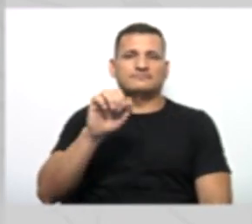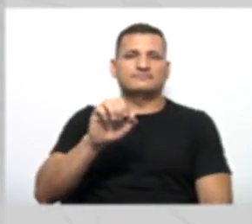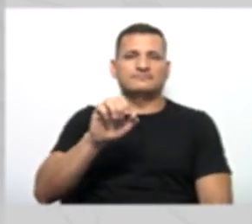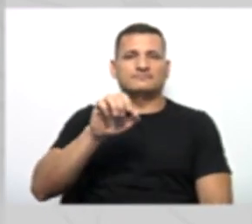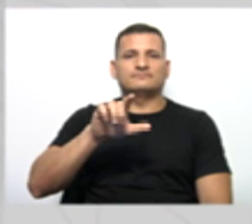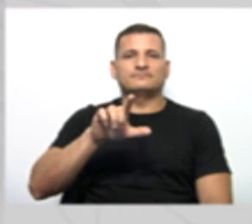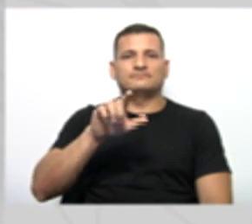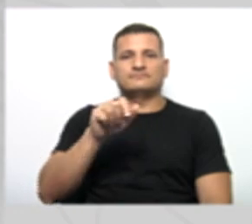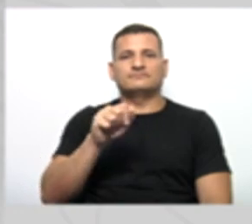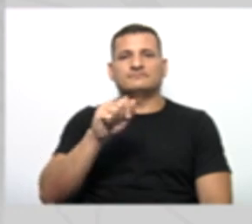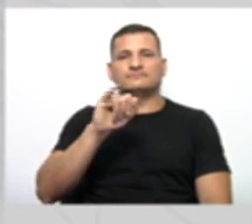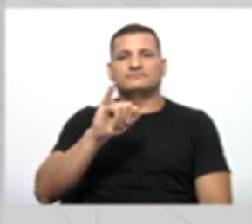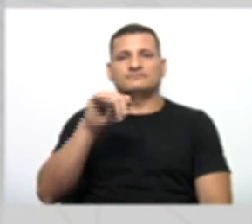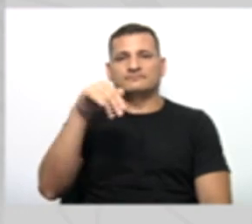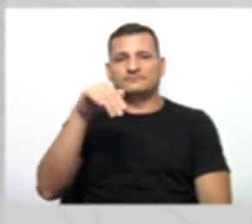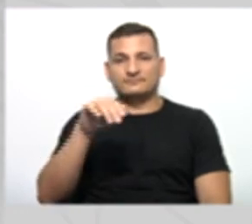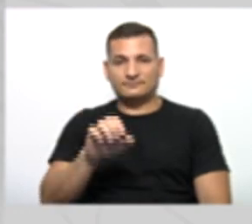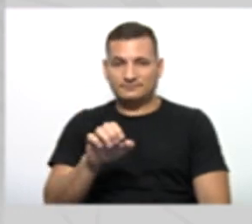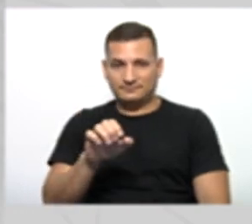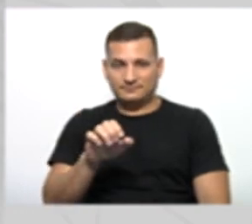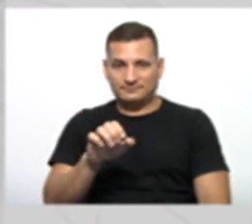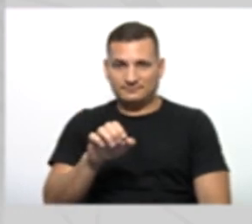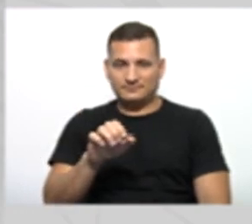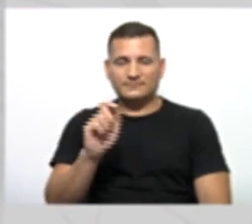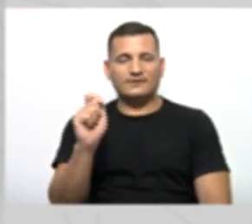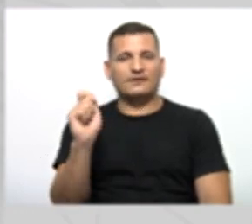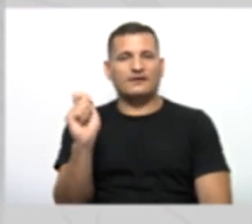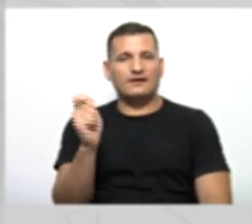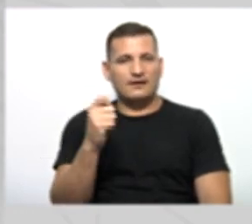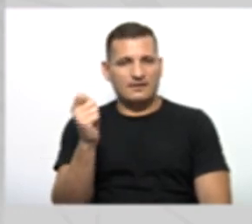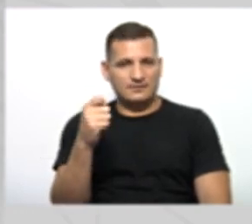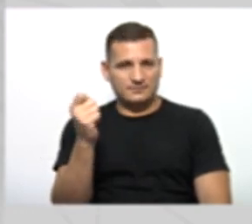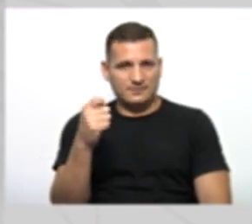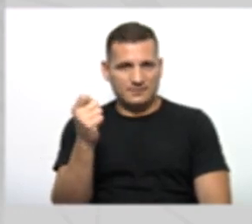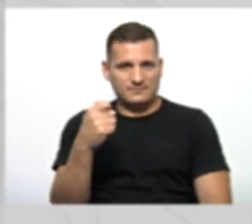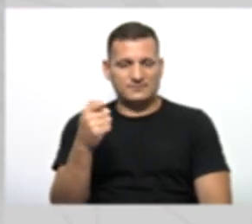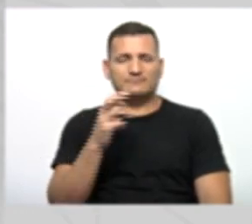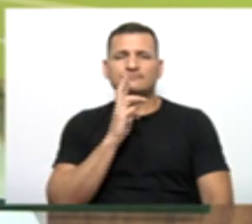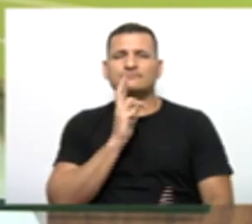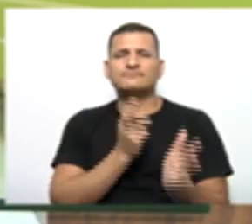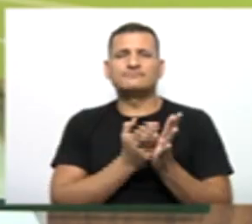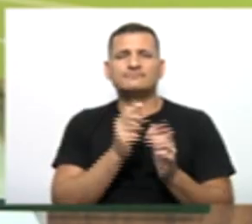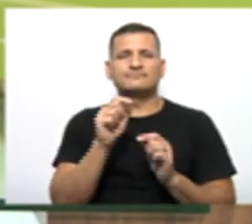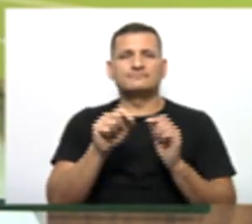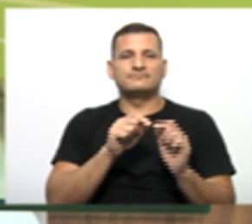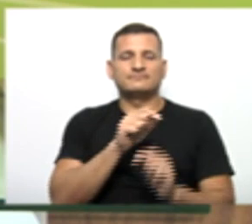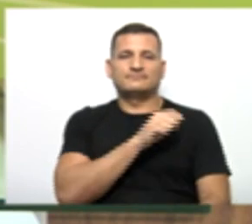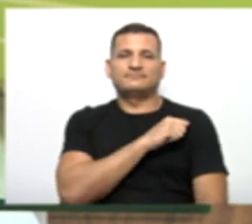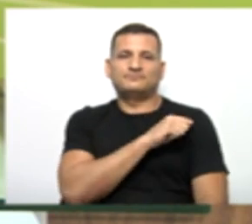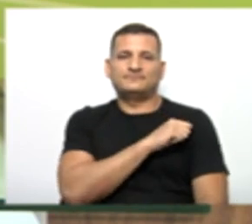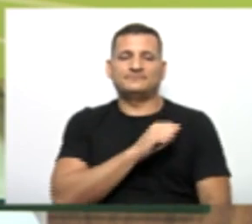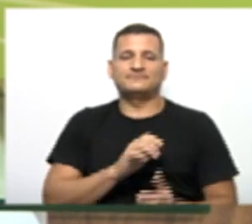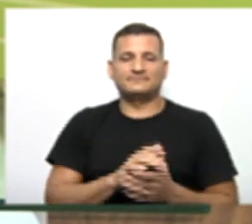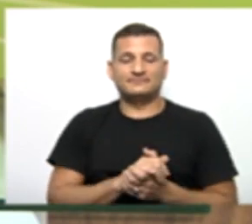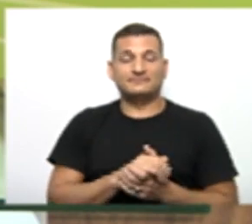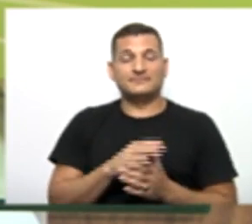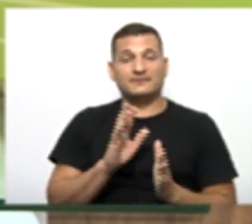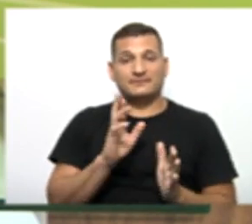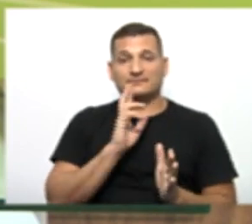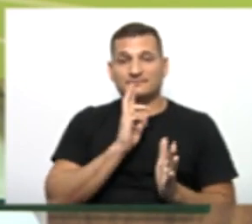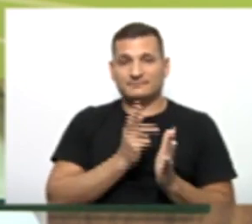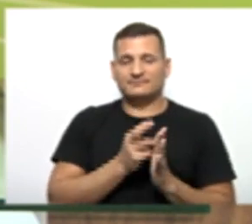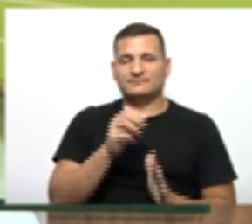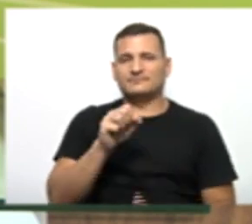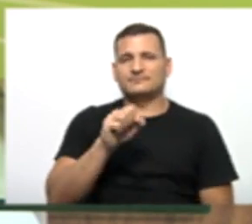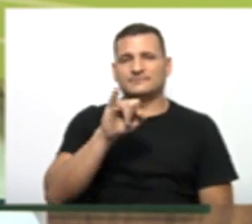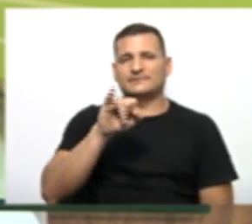escola Professora Quitéria, ali na região de Ariquemes. O que a aluna responde? A aluna responde que o Cisnama